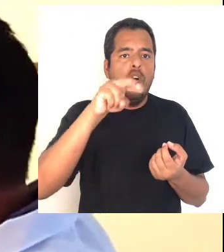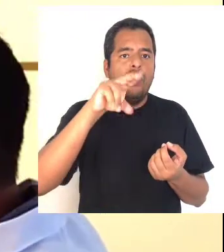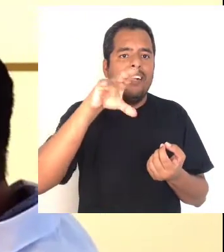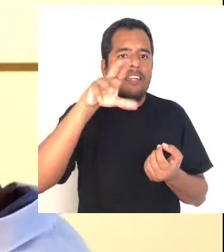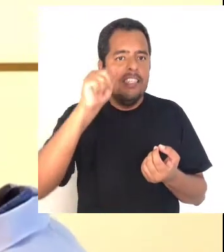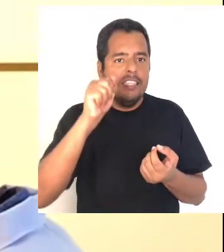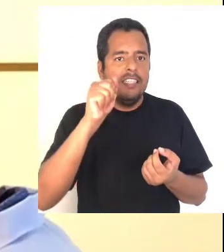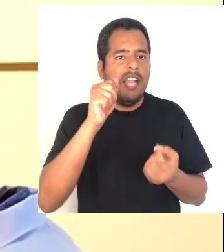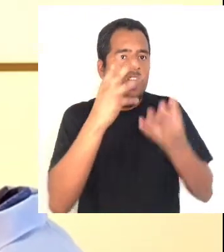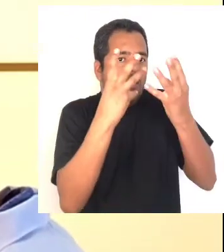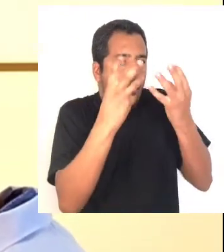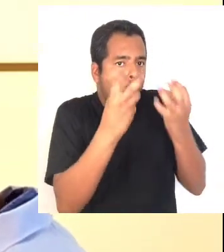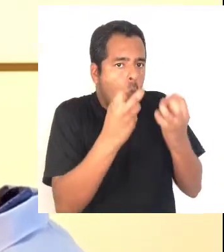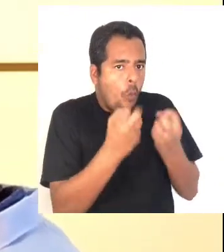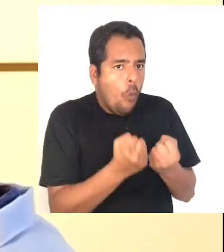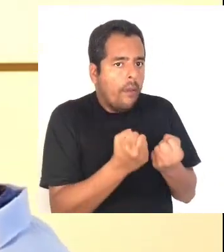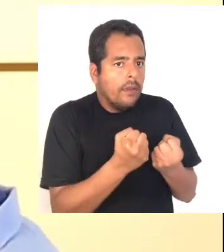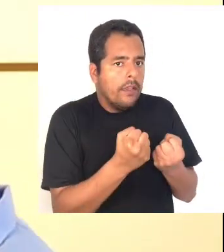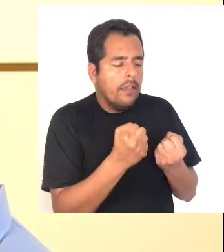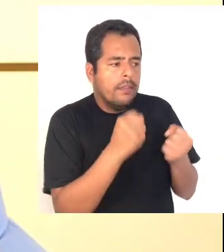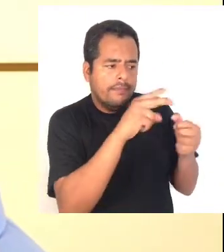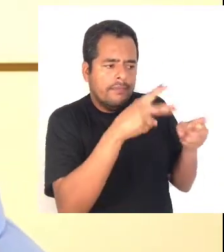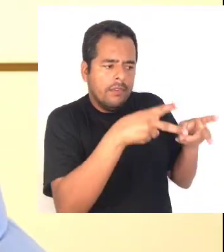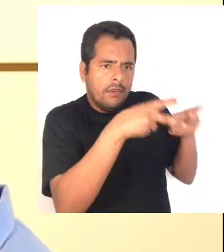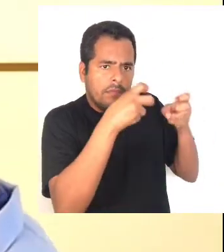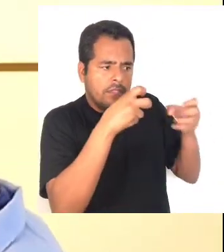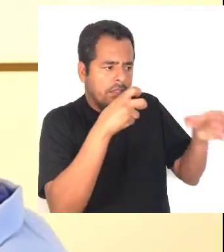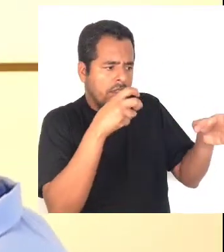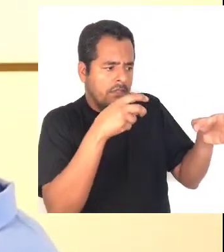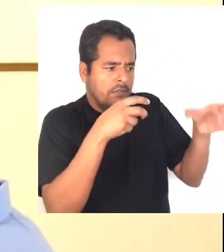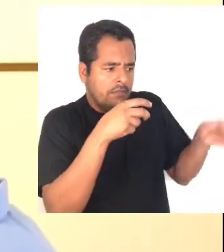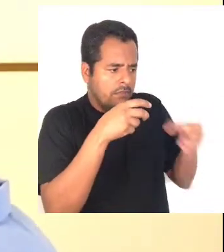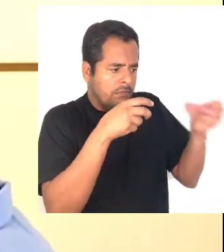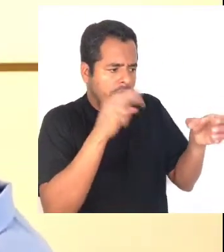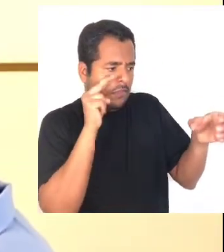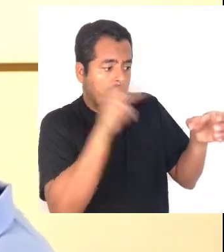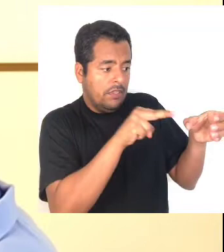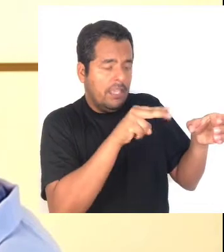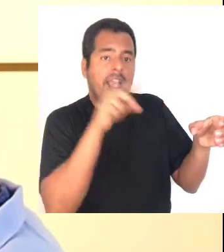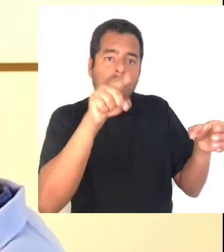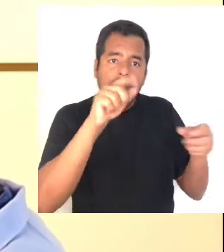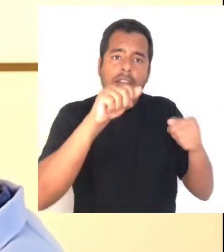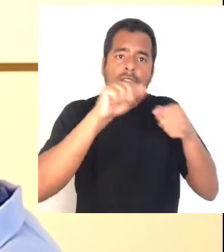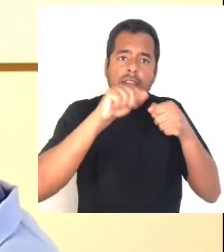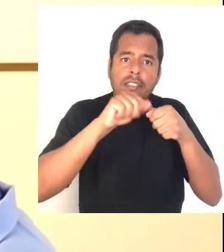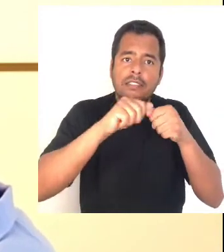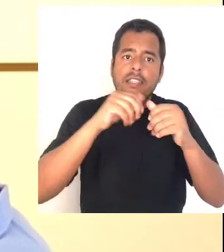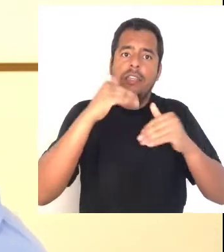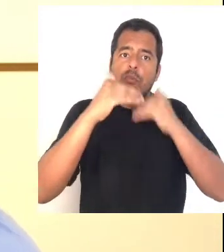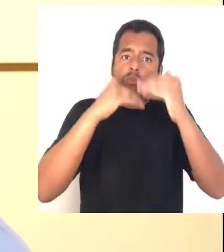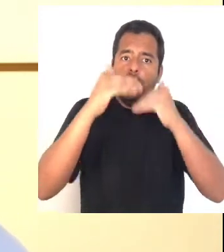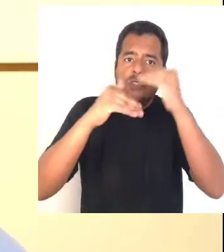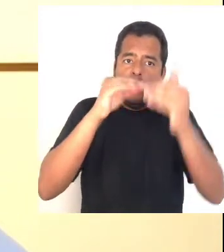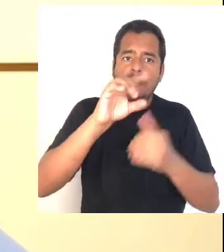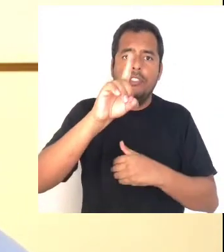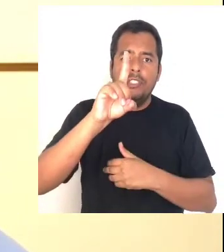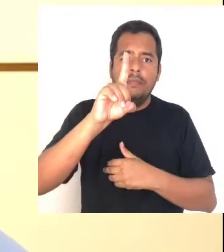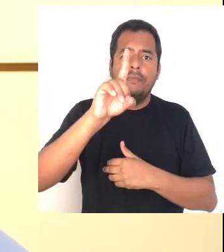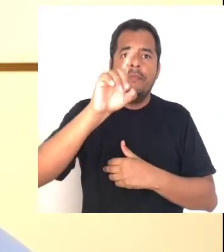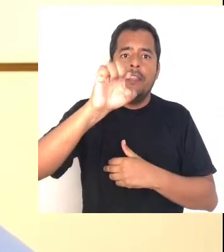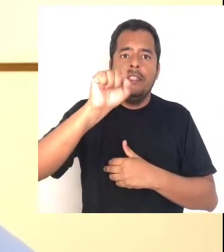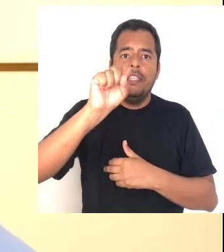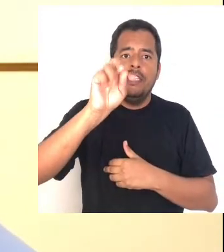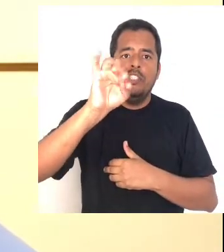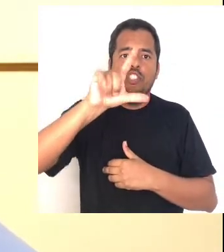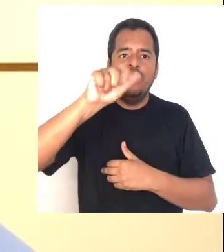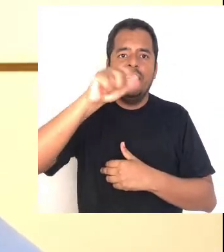a fase orgânica foi seca. Se a fase orgânica foi seca, aí agora essa fase orgânica aqui a gente vai fazer um processo de